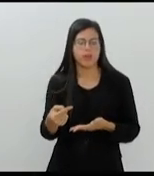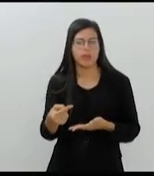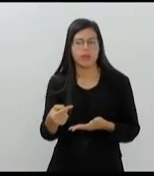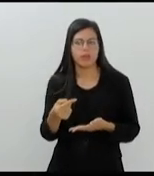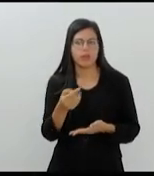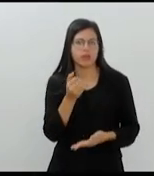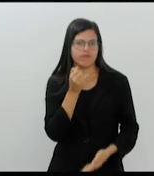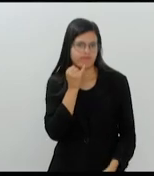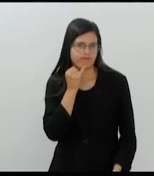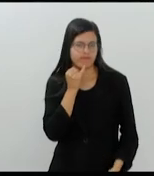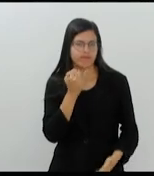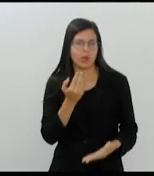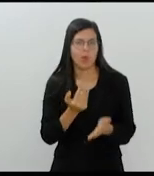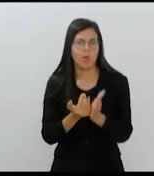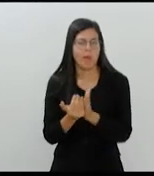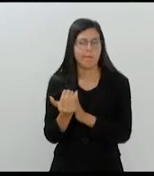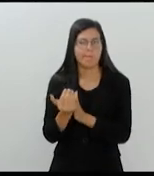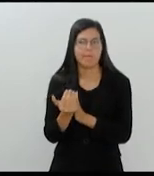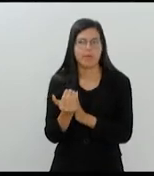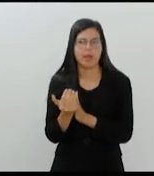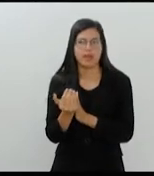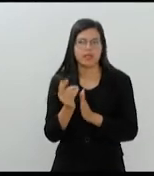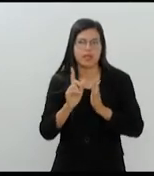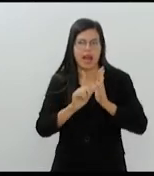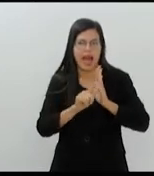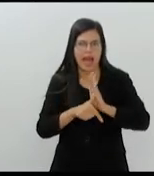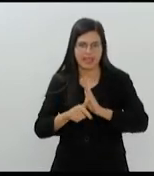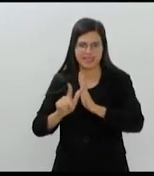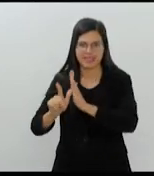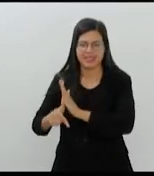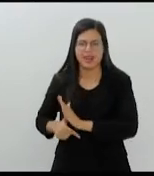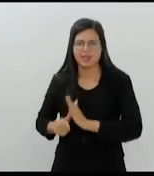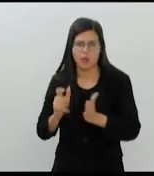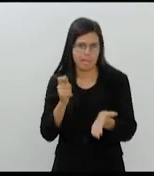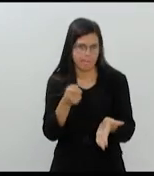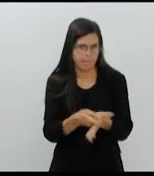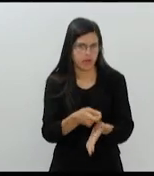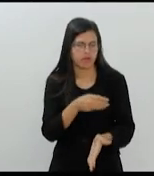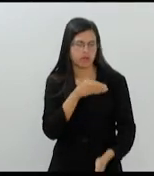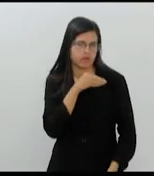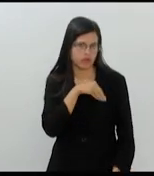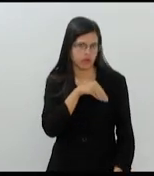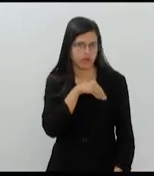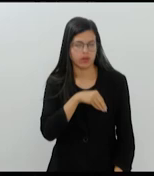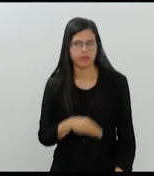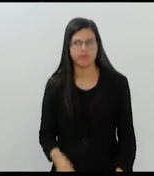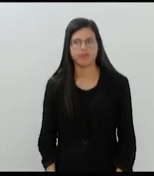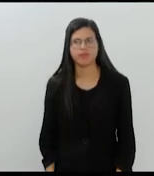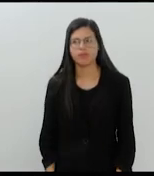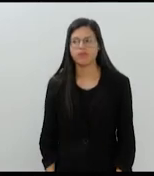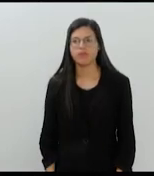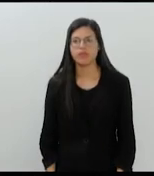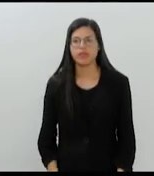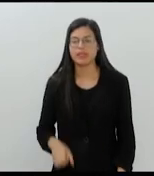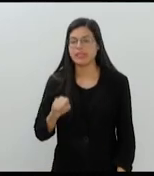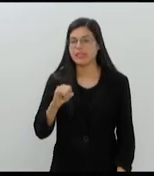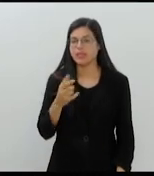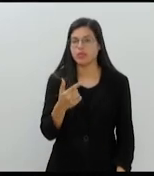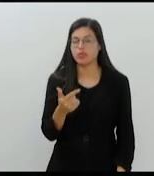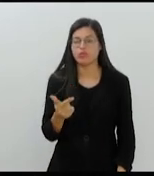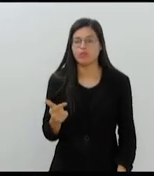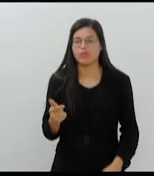infelizmente, começa o atraso da folha de pagamento. Ora, se não tem